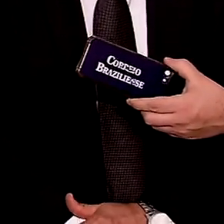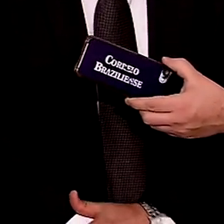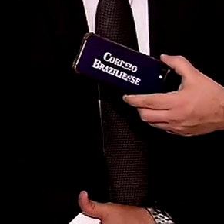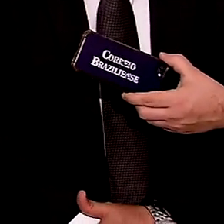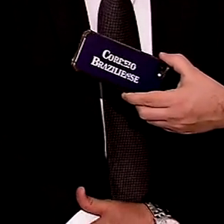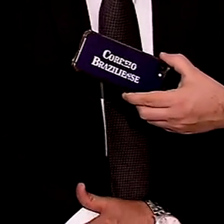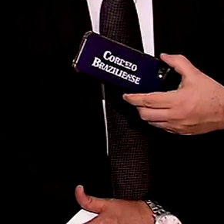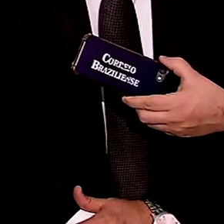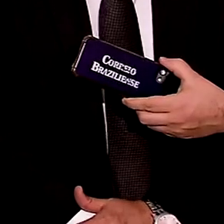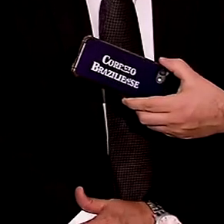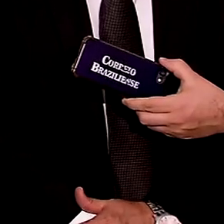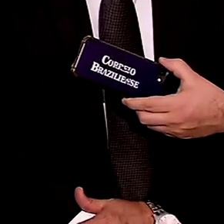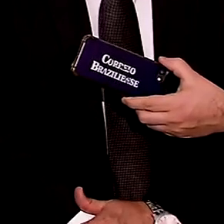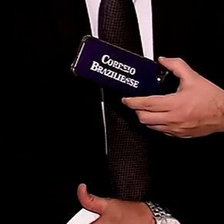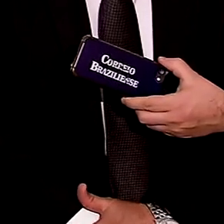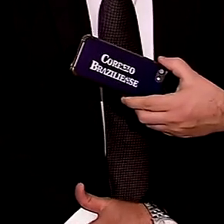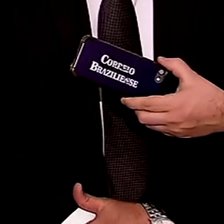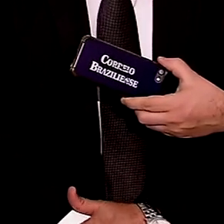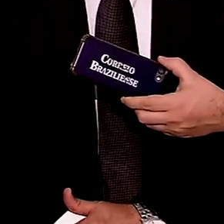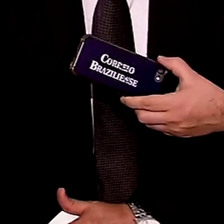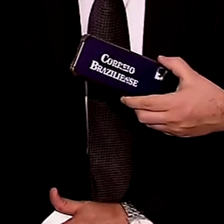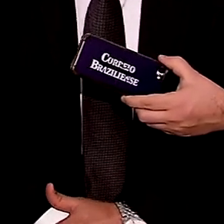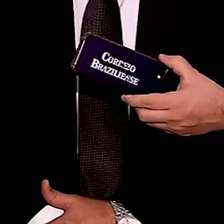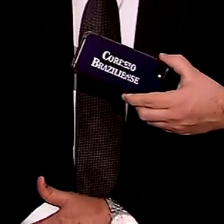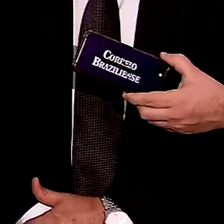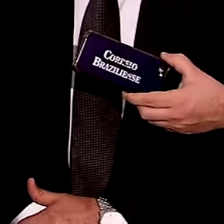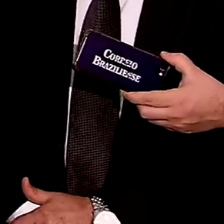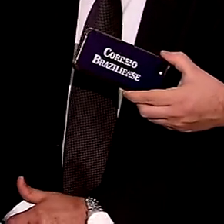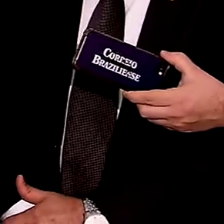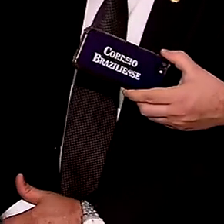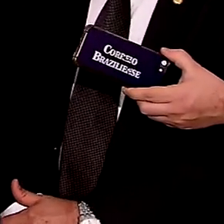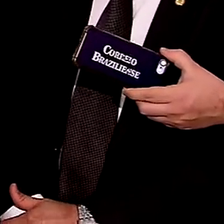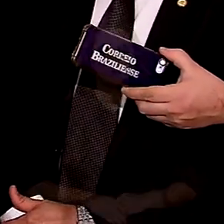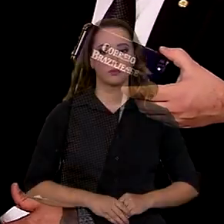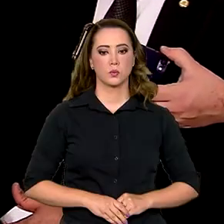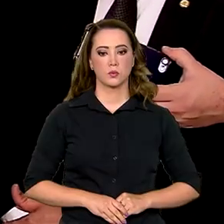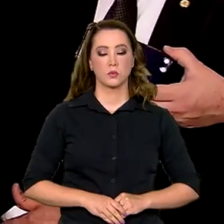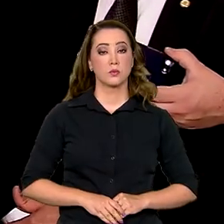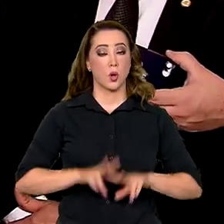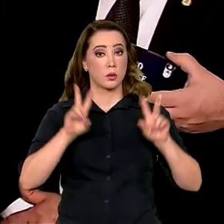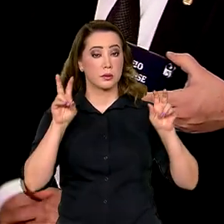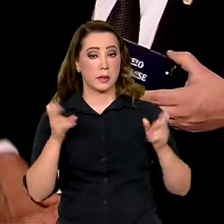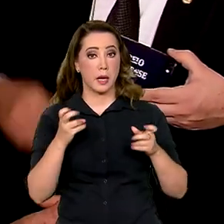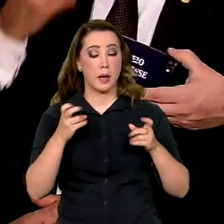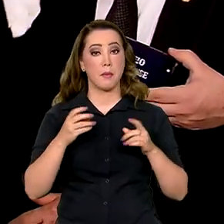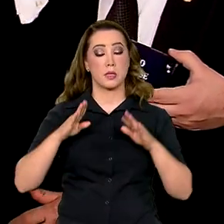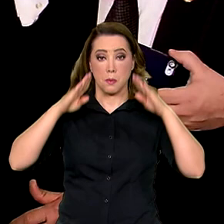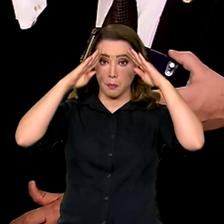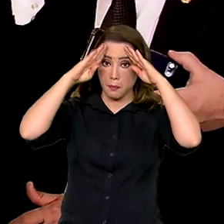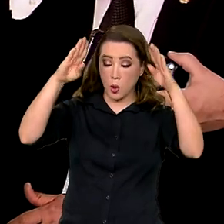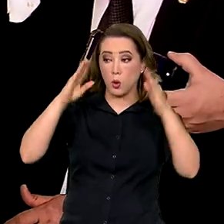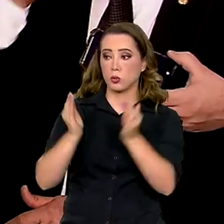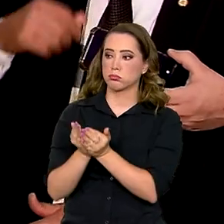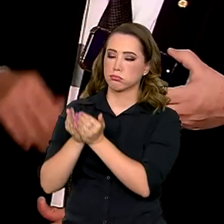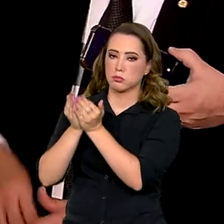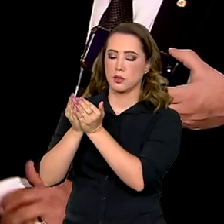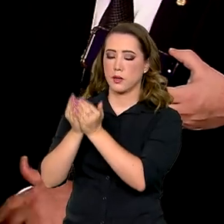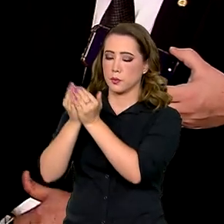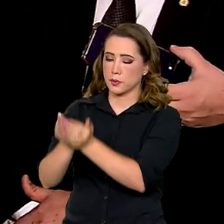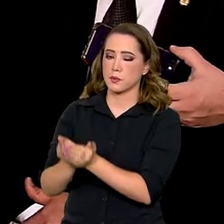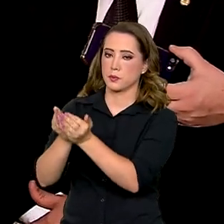agenda dos portos e aeroportos no Brasil e nós estamos fazendo a transição de maneira